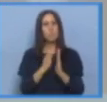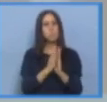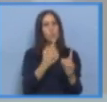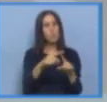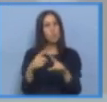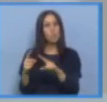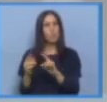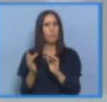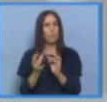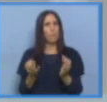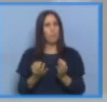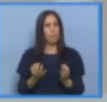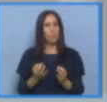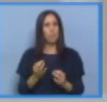religiosas,